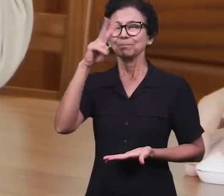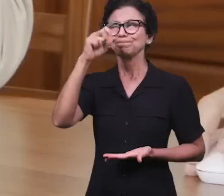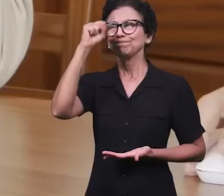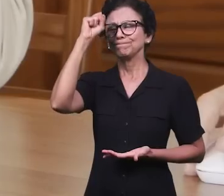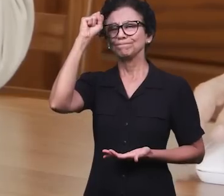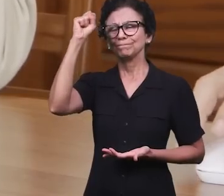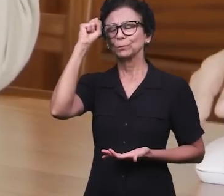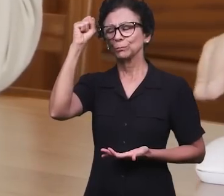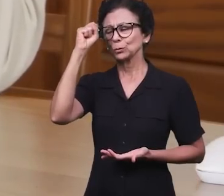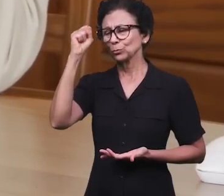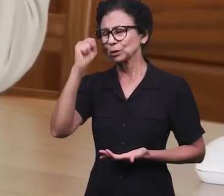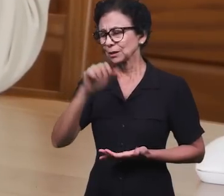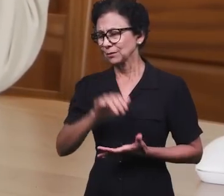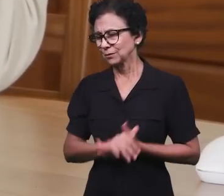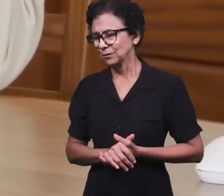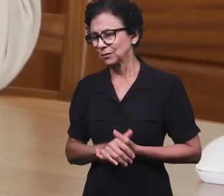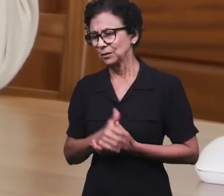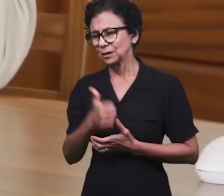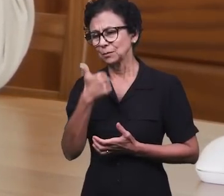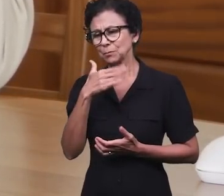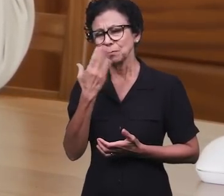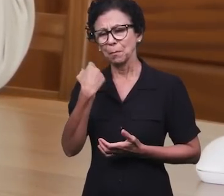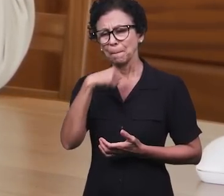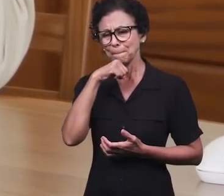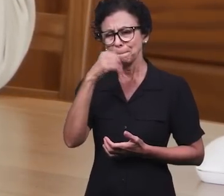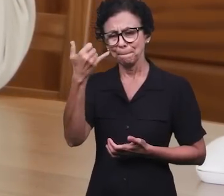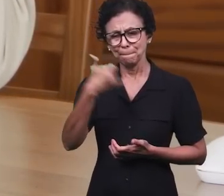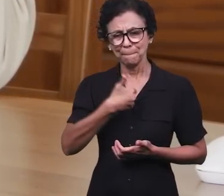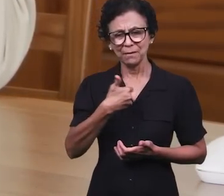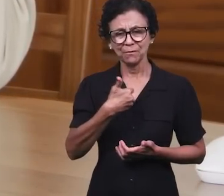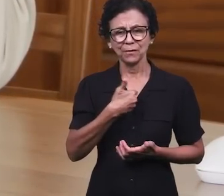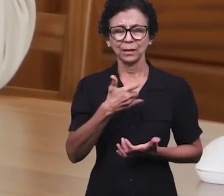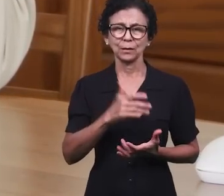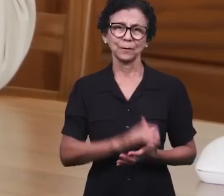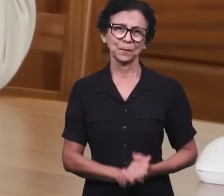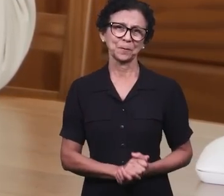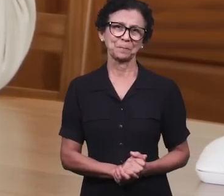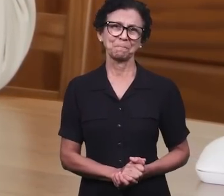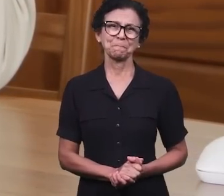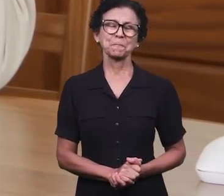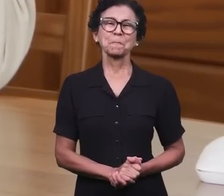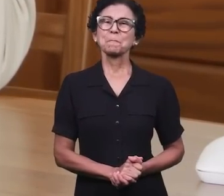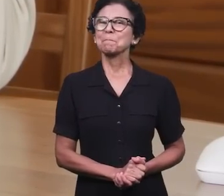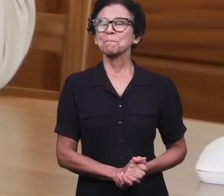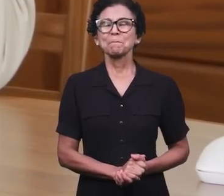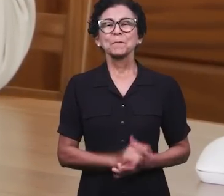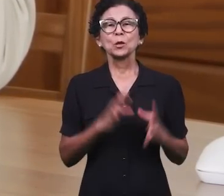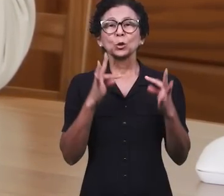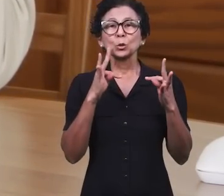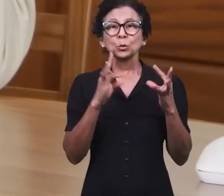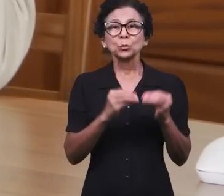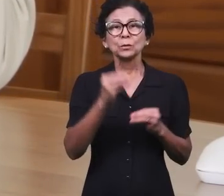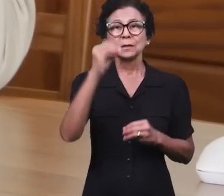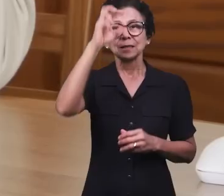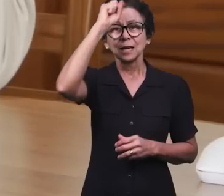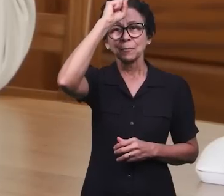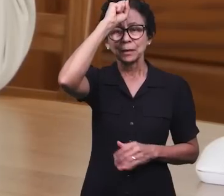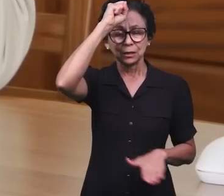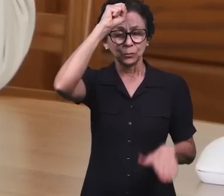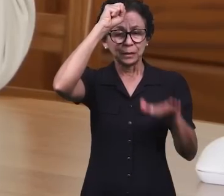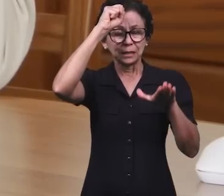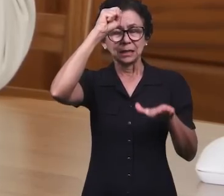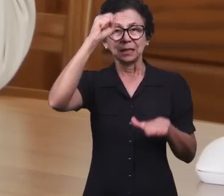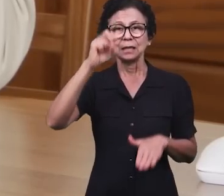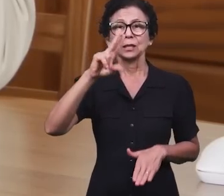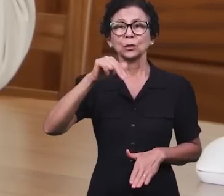vai lembrar, porque existe uma coisa que você pode procurar qualquer pessoa, ninguém esquece do que ele aprendeu na sua infância,